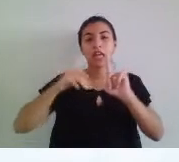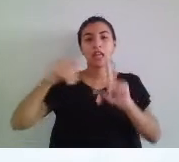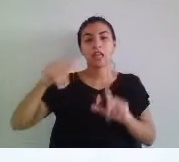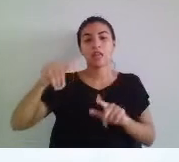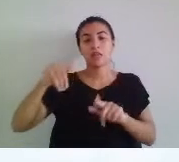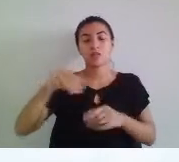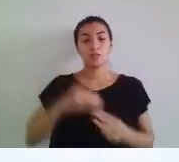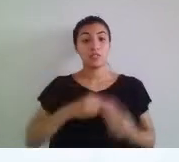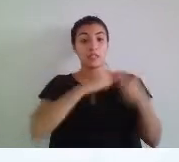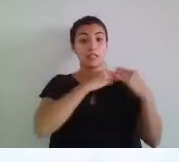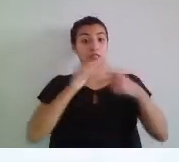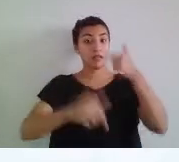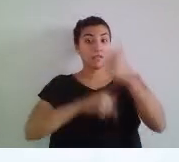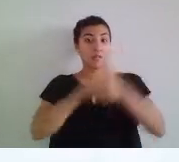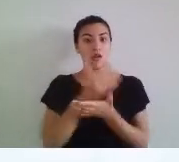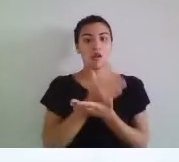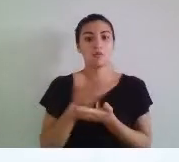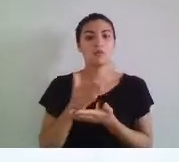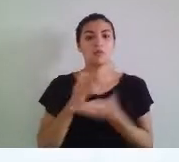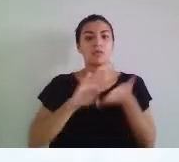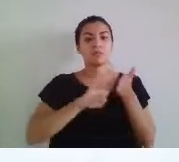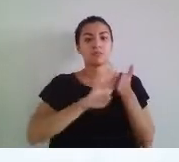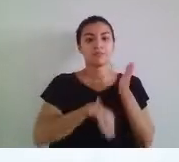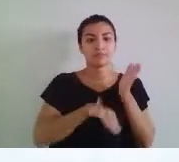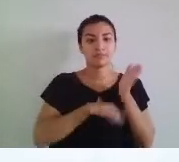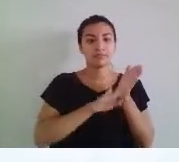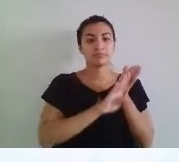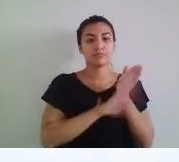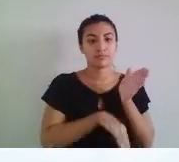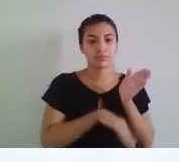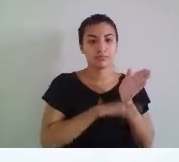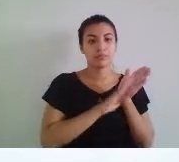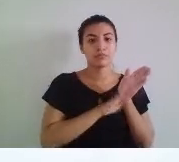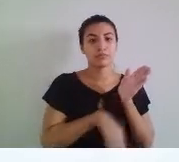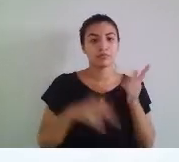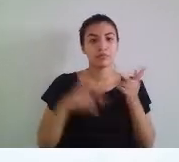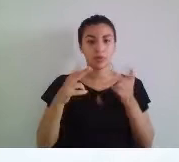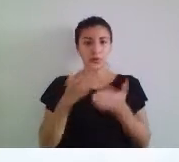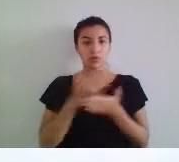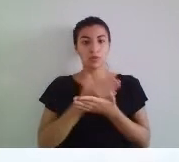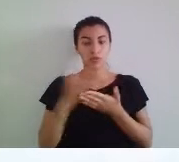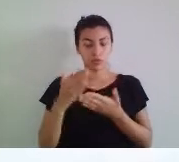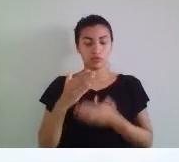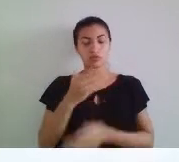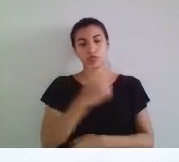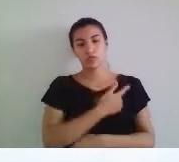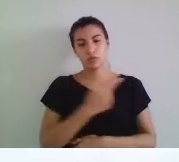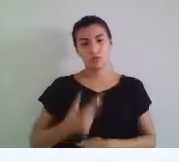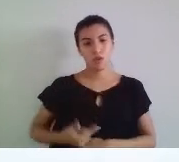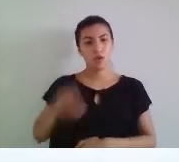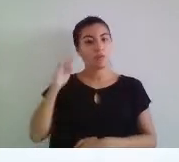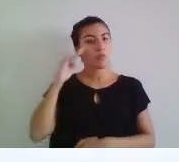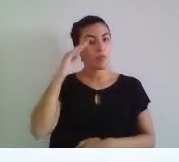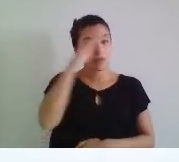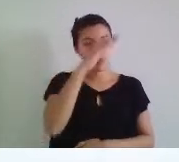naquele momento, a ser tirados, né, fisicamente, como aconteceu no início do governo Jair Bolsonaro, mas o início é naquele momento.